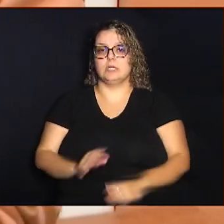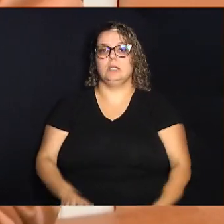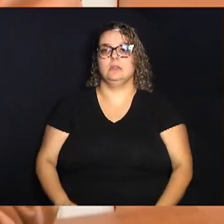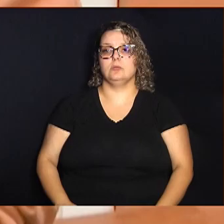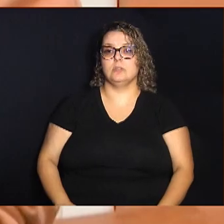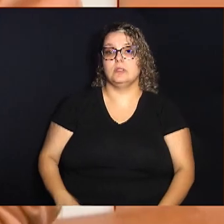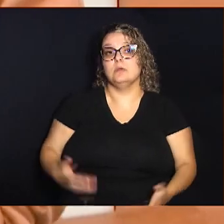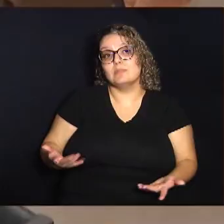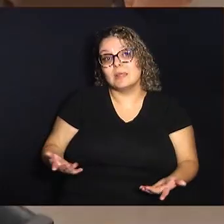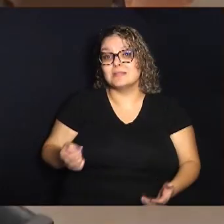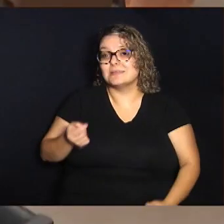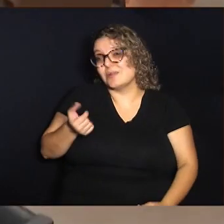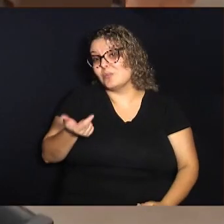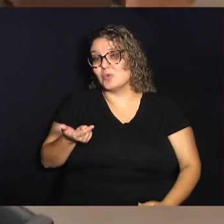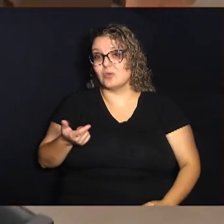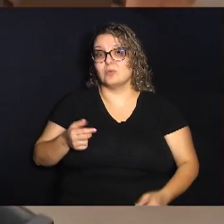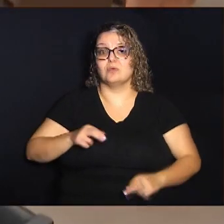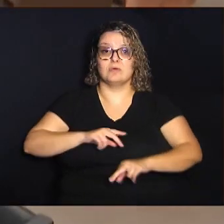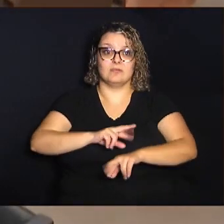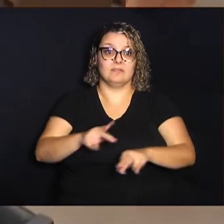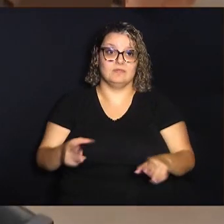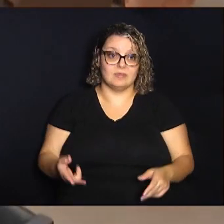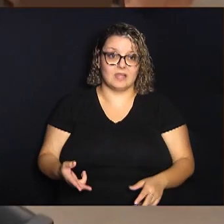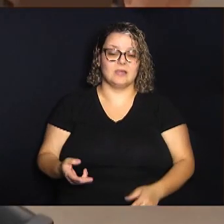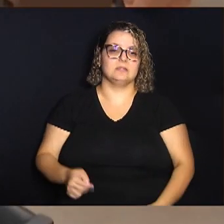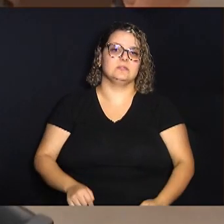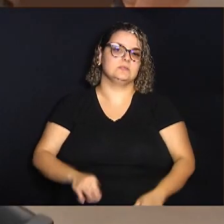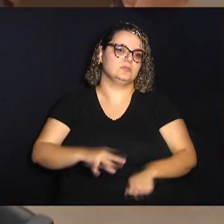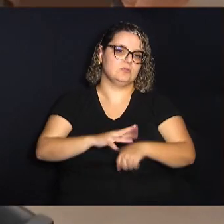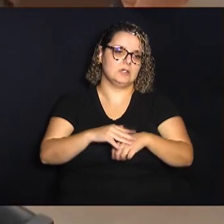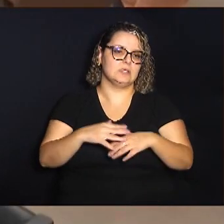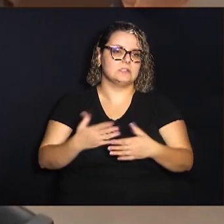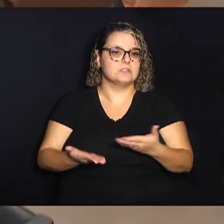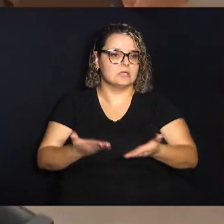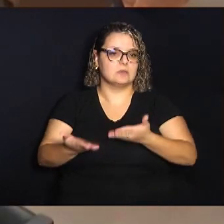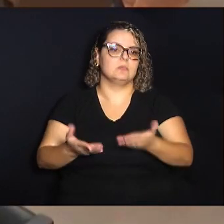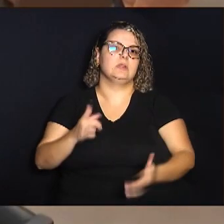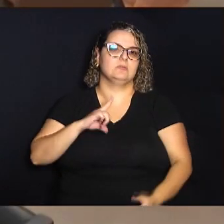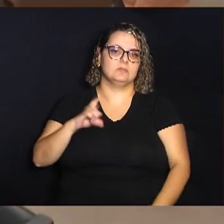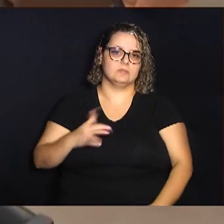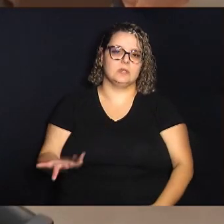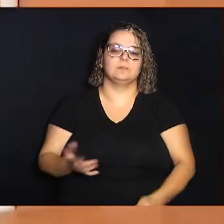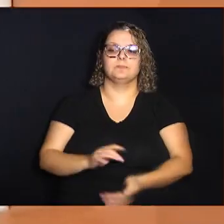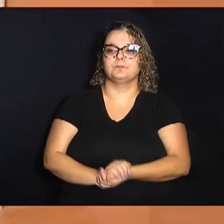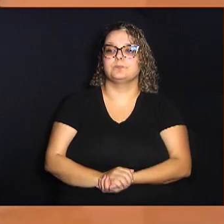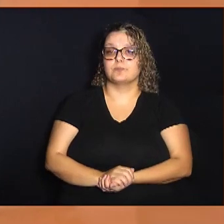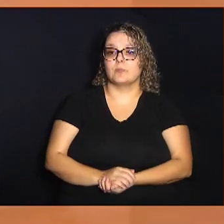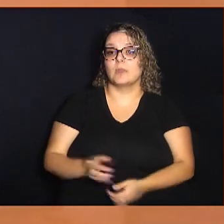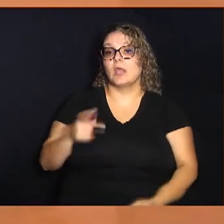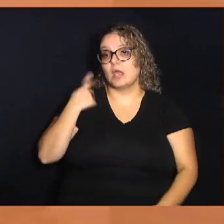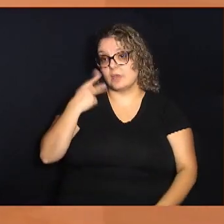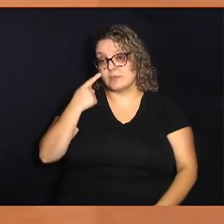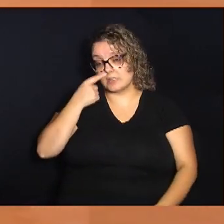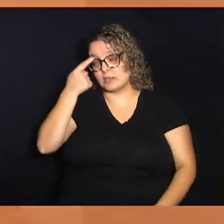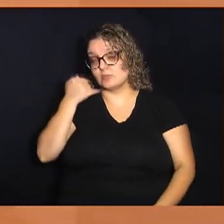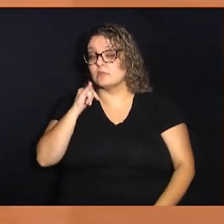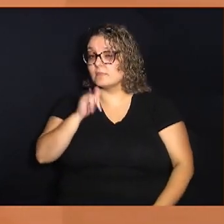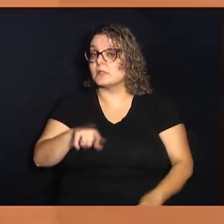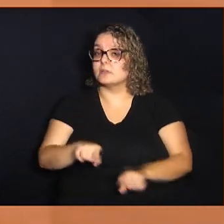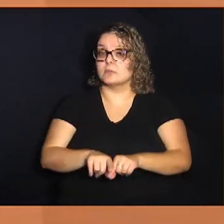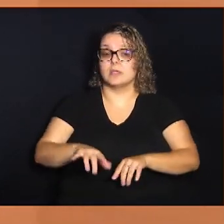patologia que se beneficia com isso. Segundo a parlamentar, a frente tem também a finalidade de debater outras